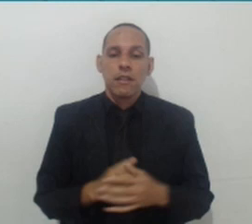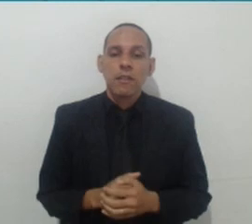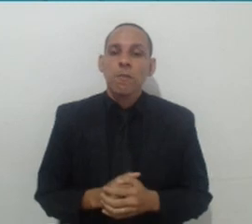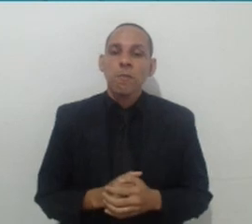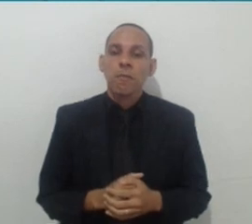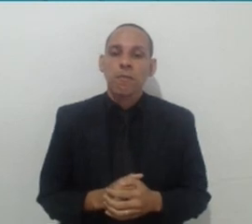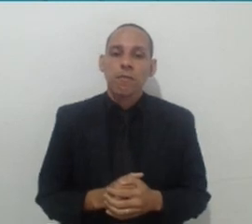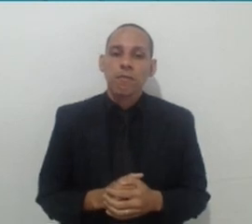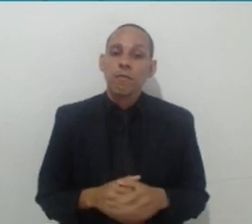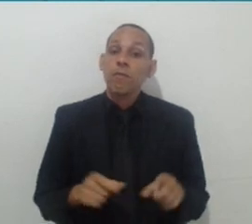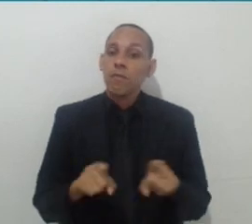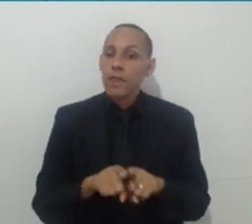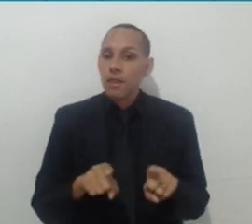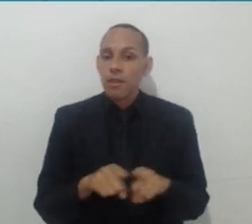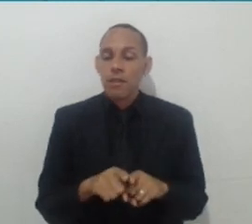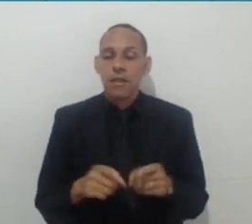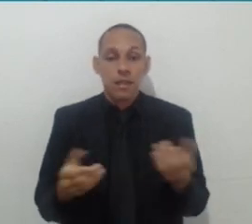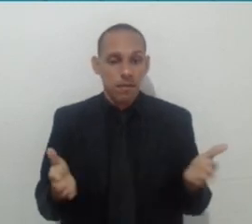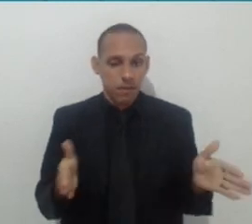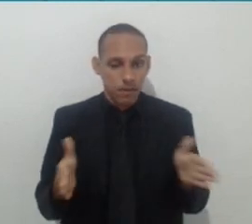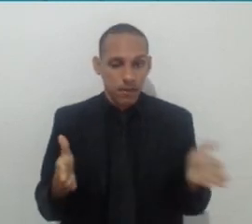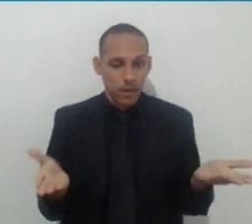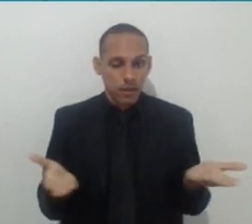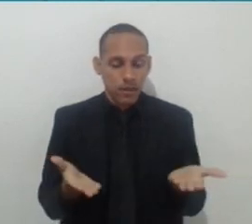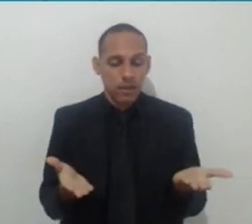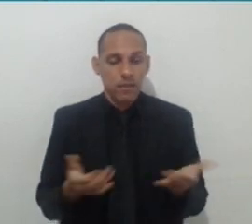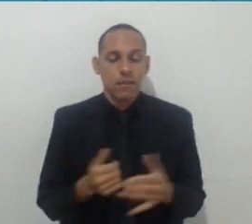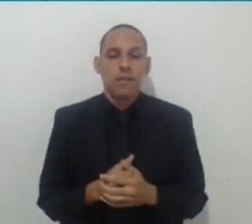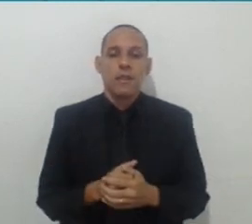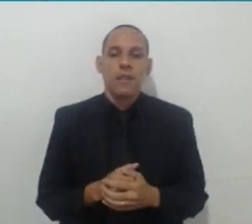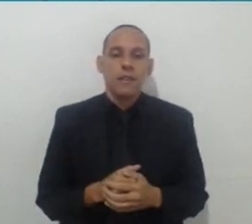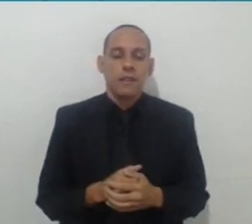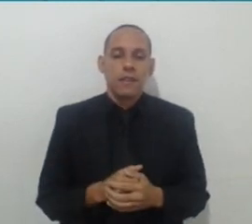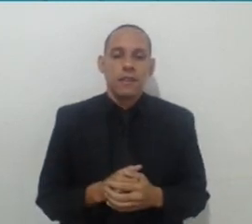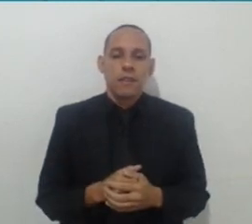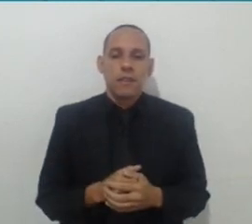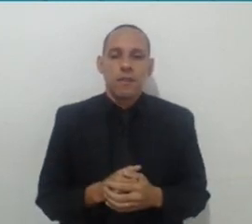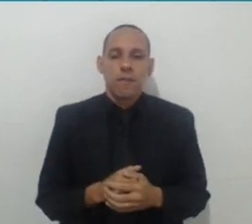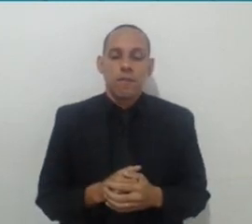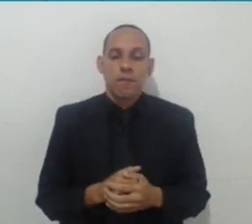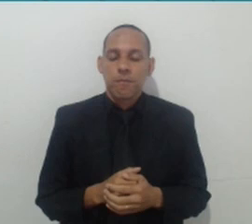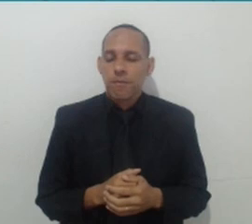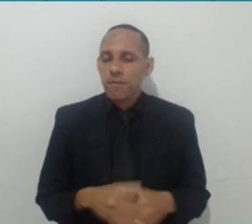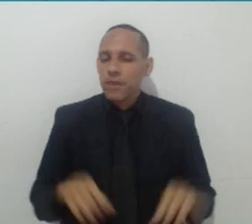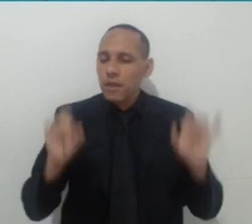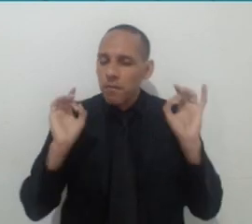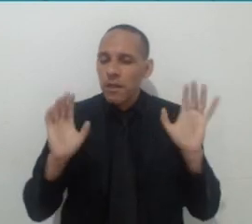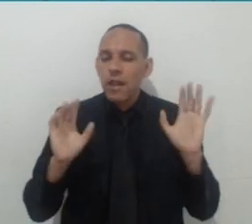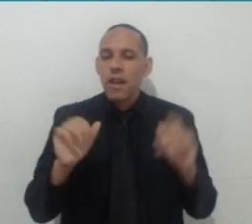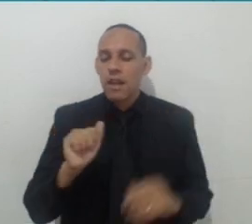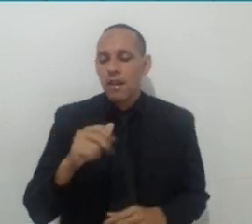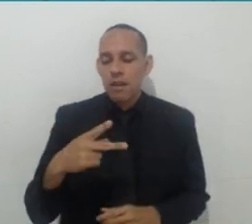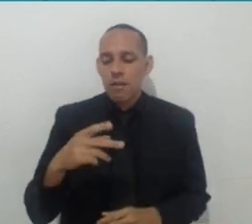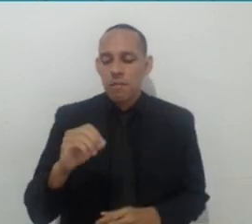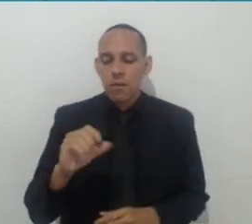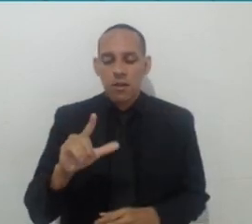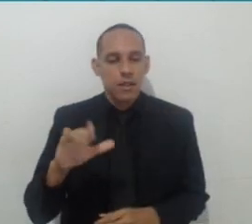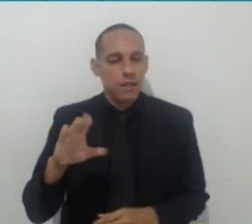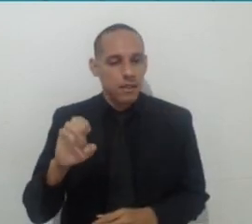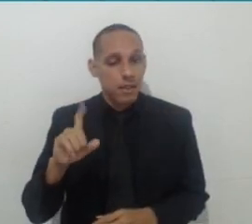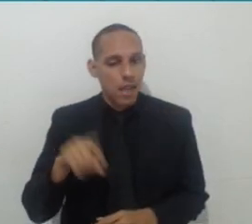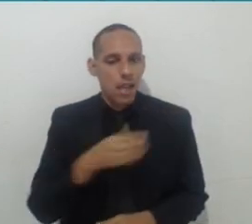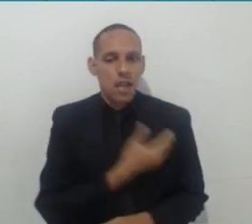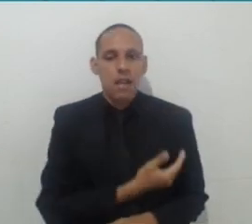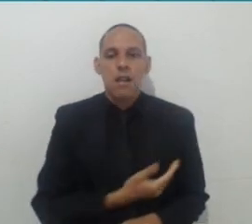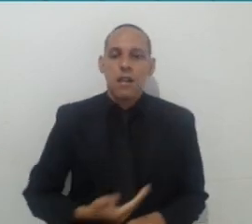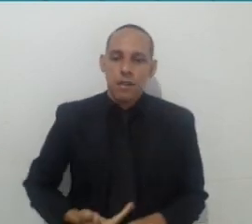Destaca-se que, nesse momento, a questão de salientar que a apólice dos contratos eram públicas, do ramo,